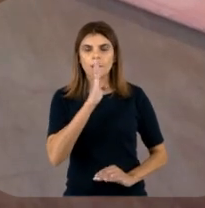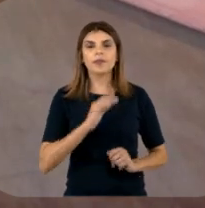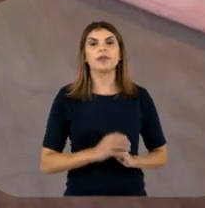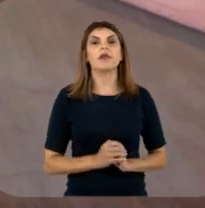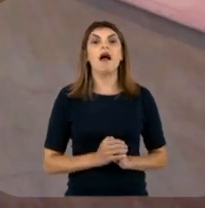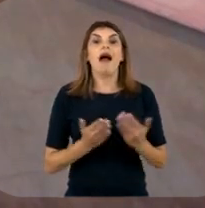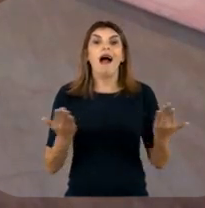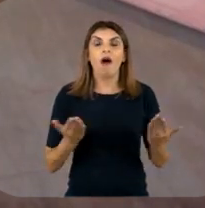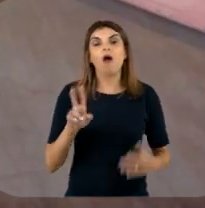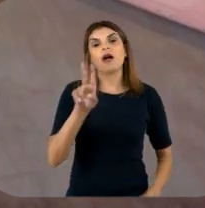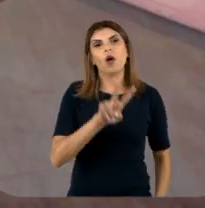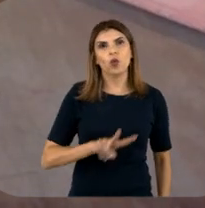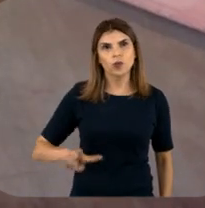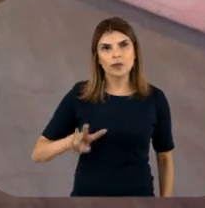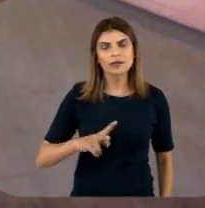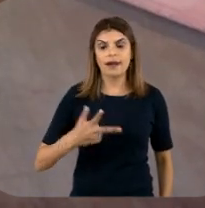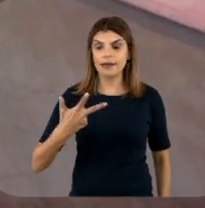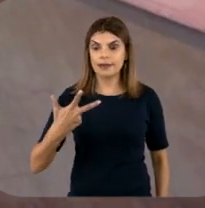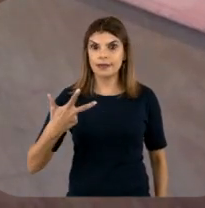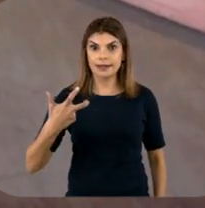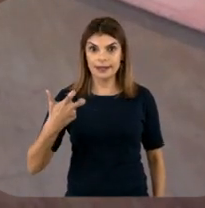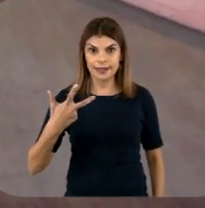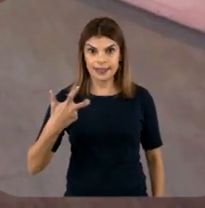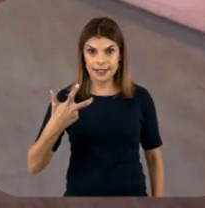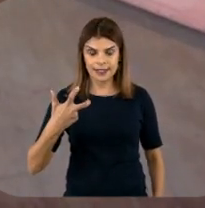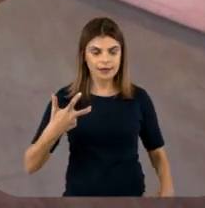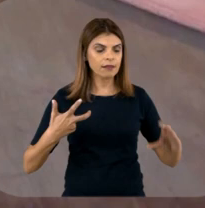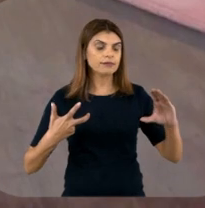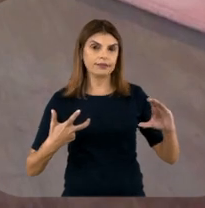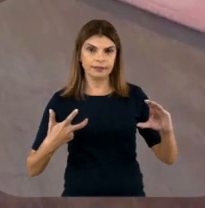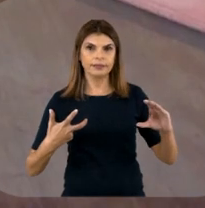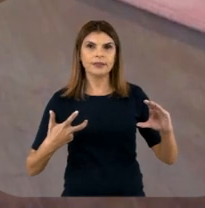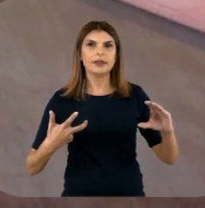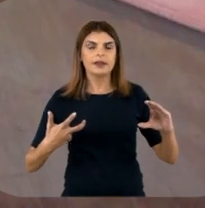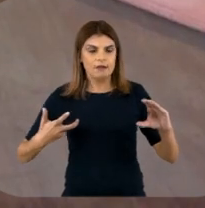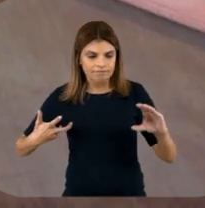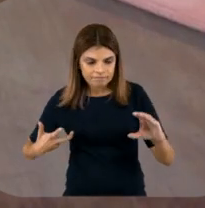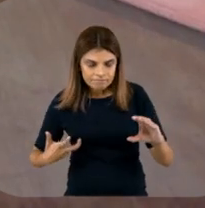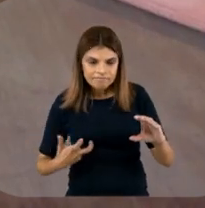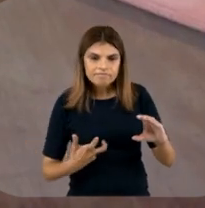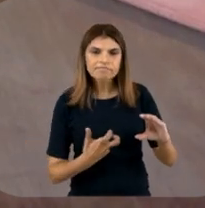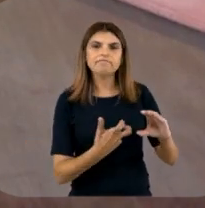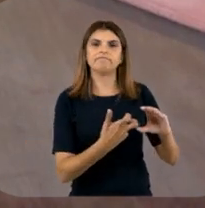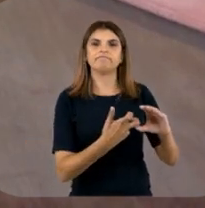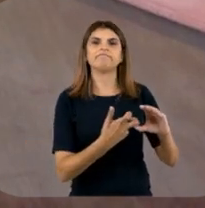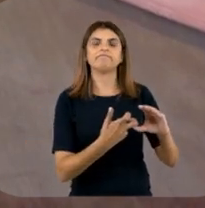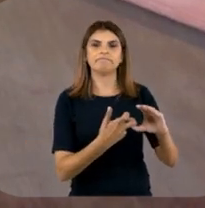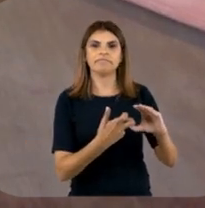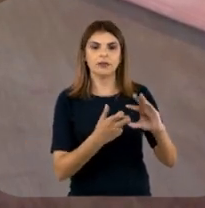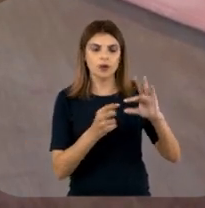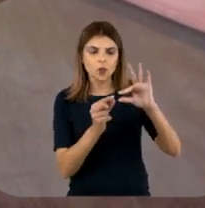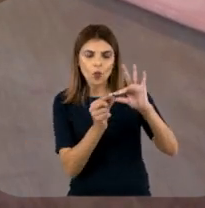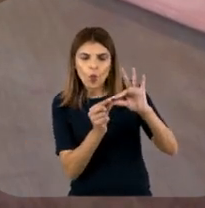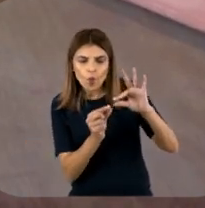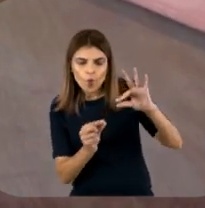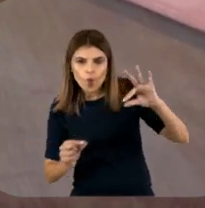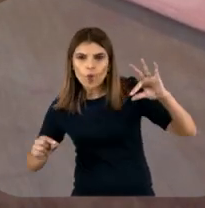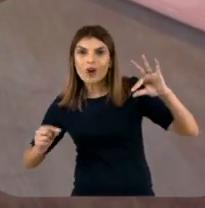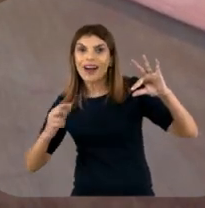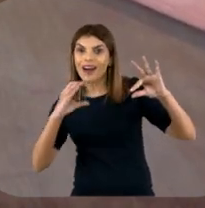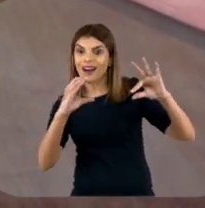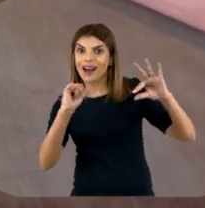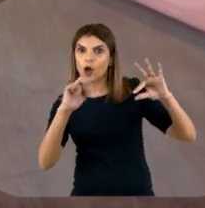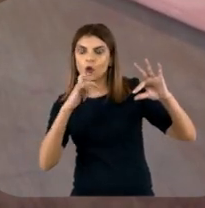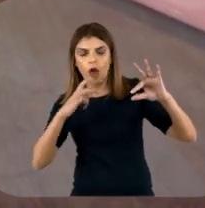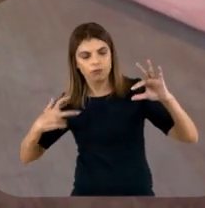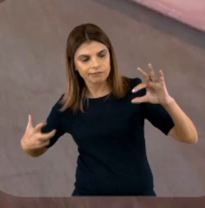lá paradinha, e a gente vai usar essa nossa seringa para acoplar